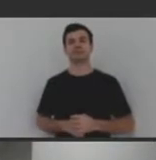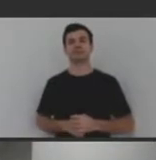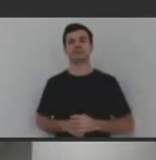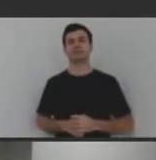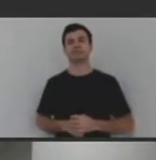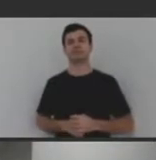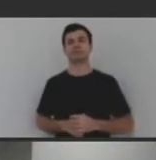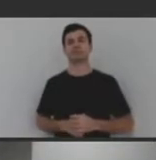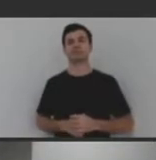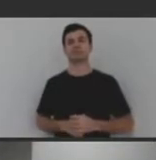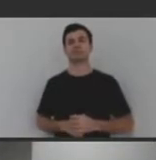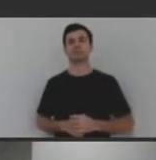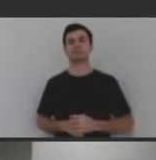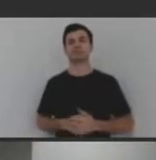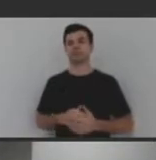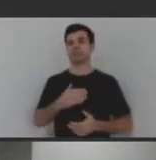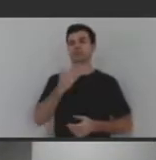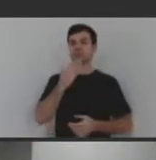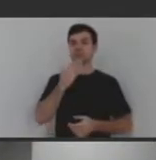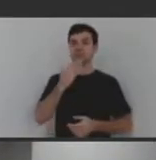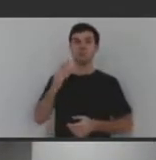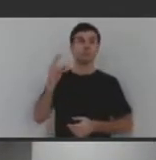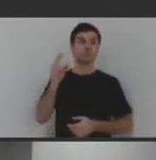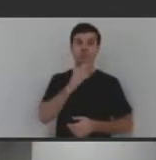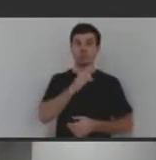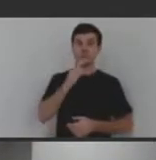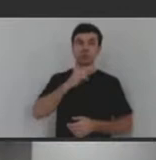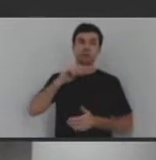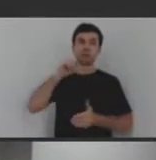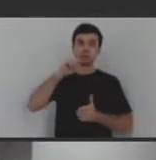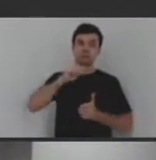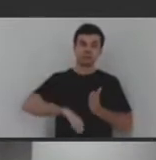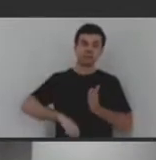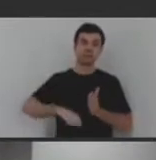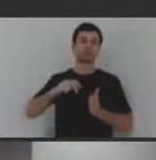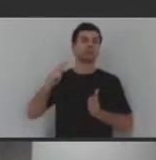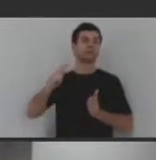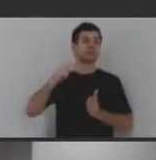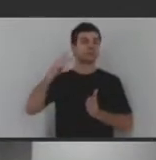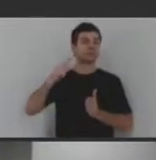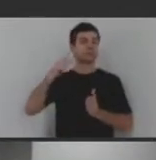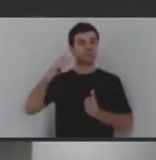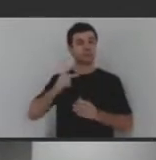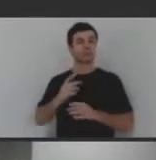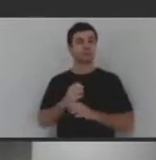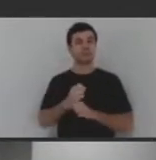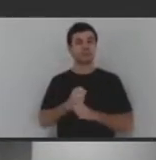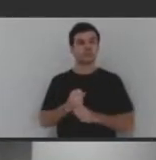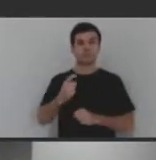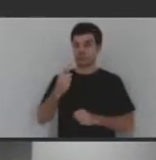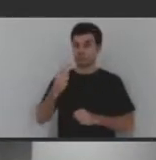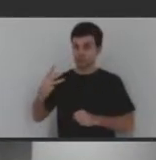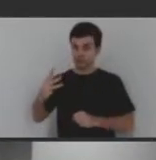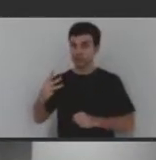O requerimento de urgência assinado devidamente pelos senhores vereadores está em